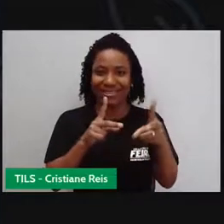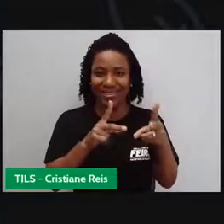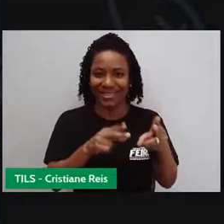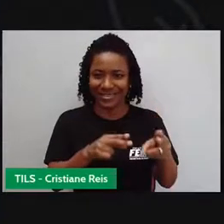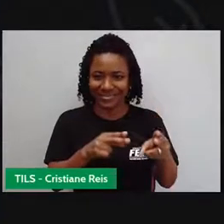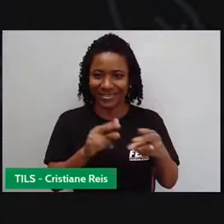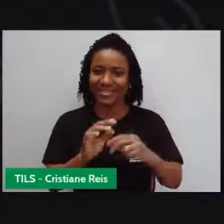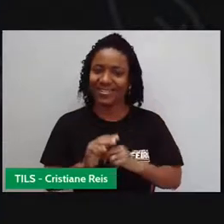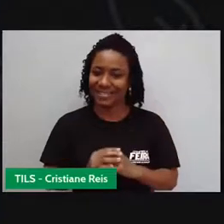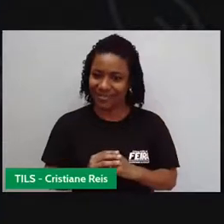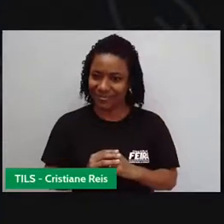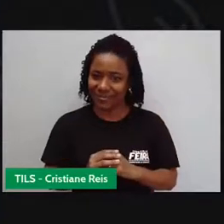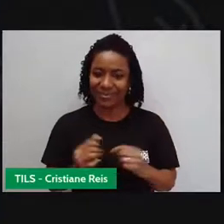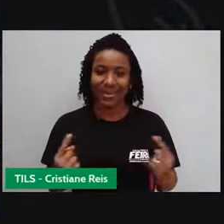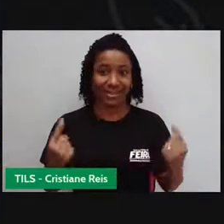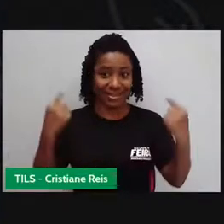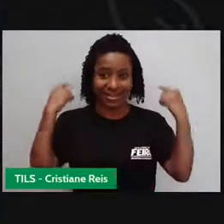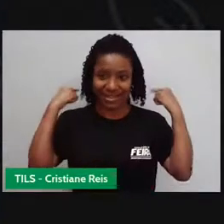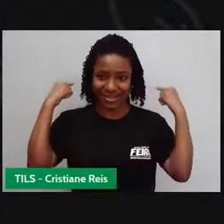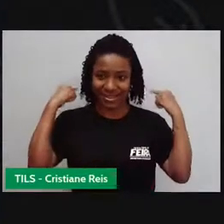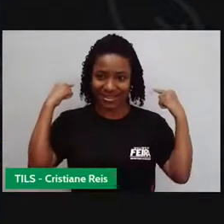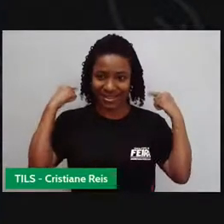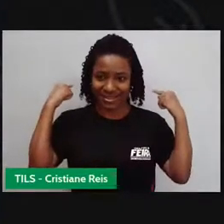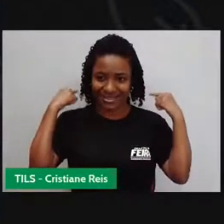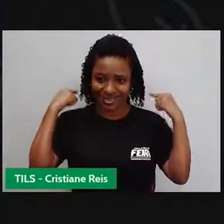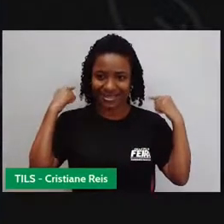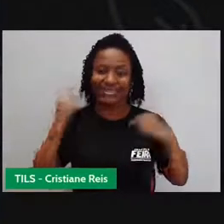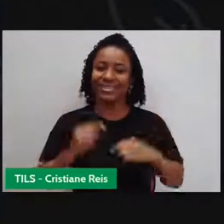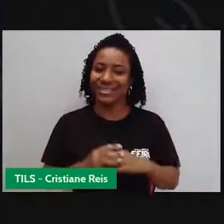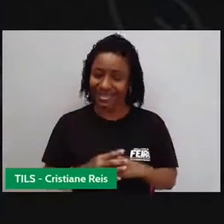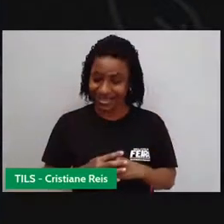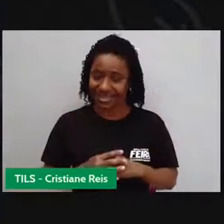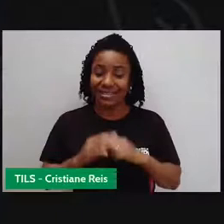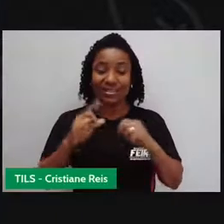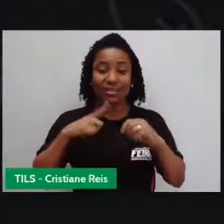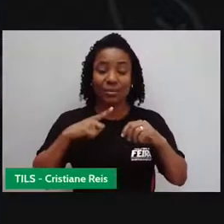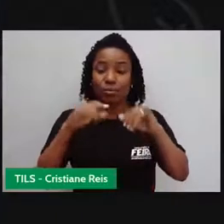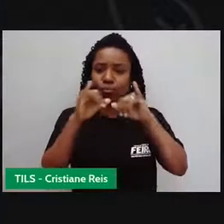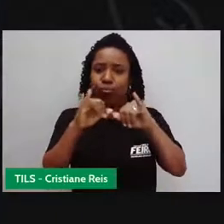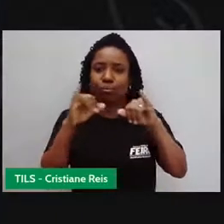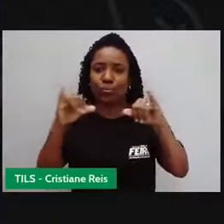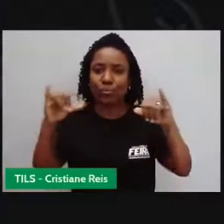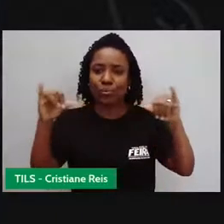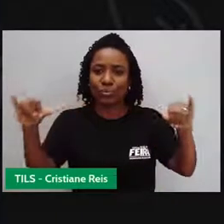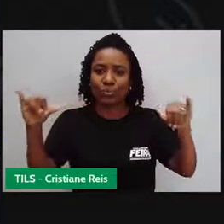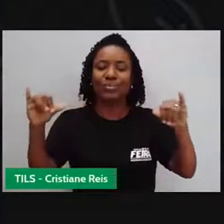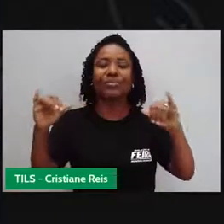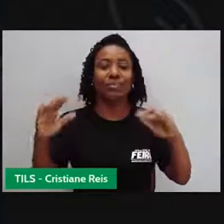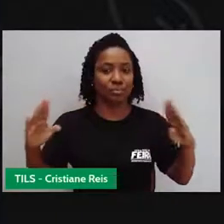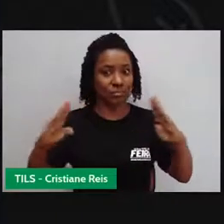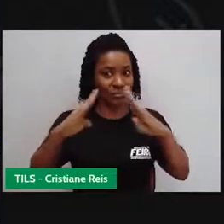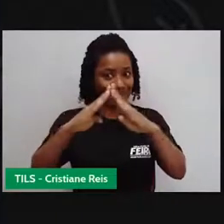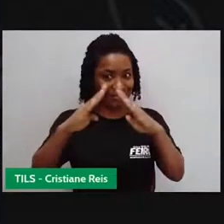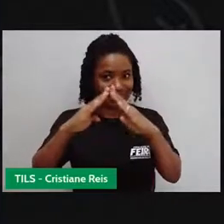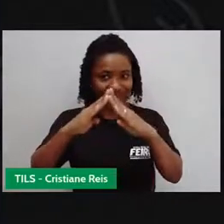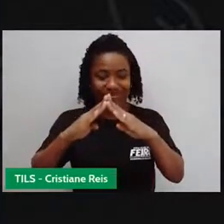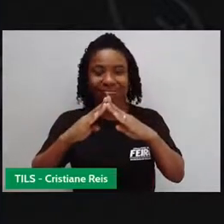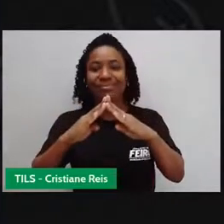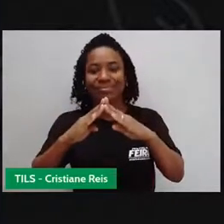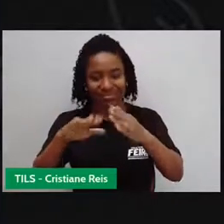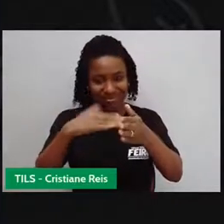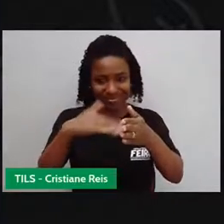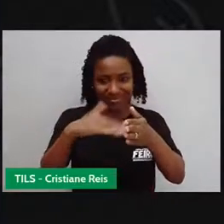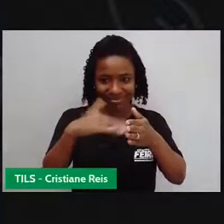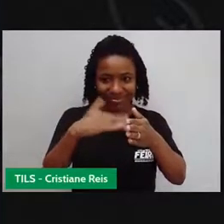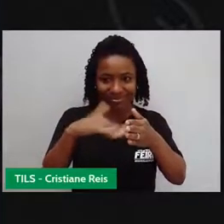Atrás de mim, vocês podem visualizar um painel e nele temos logomarcas da Secretaria de